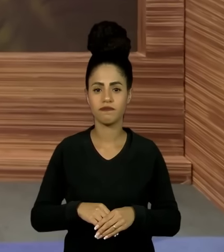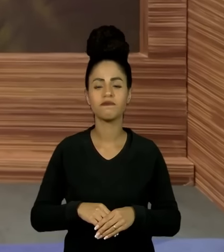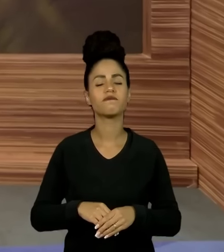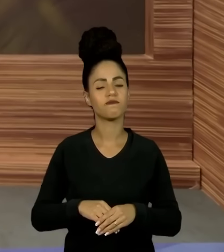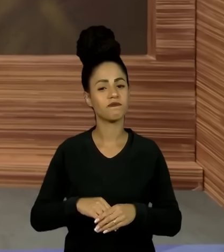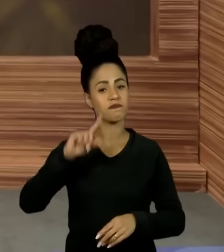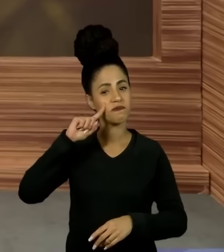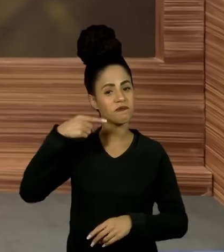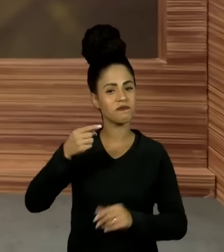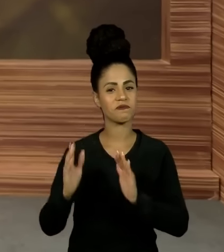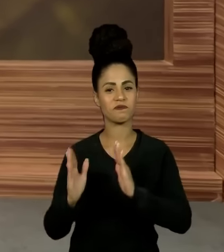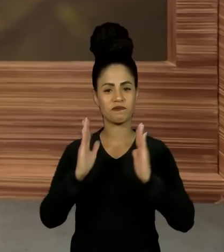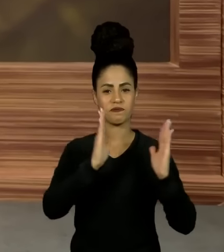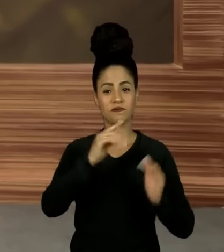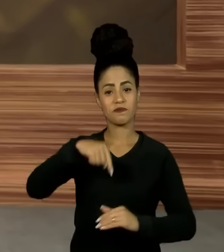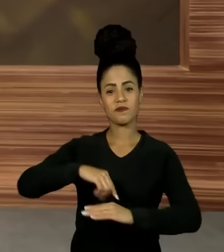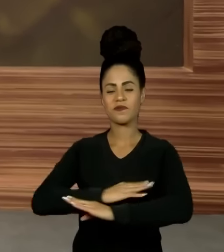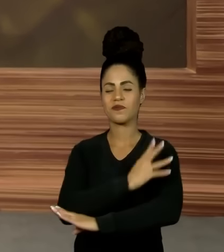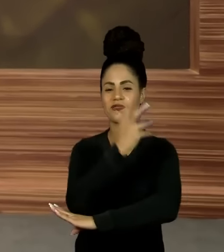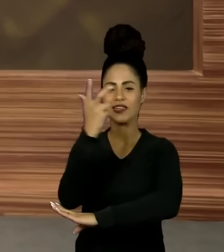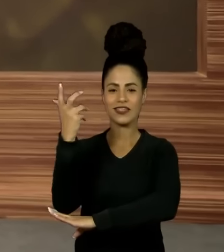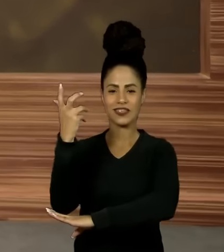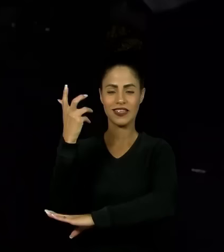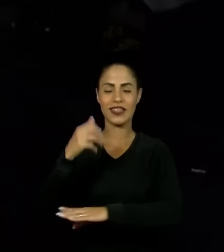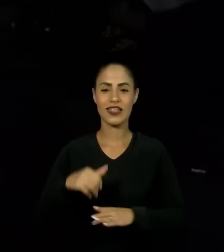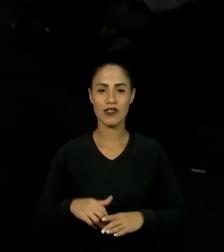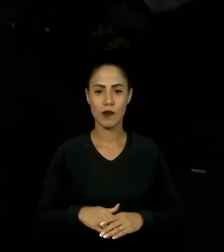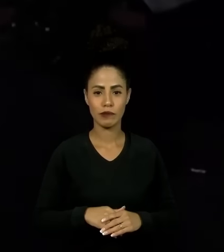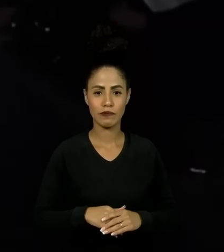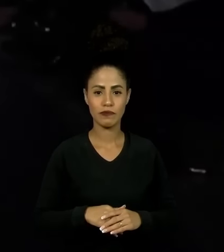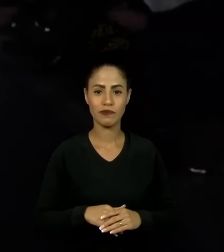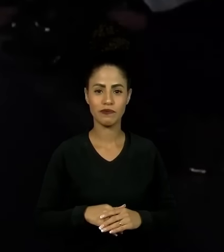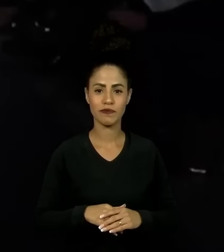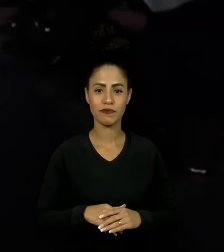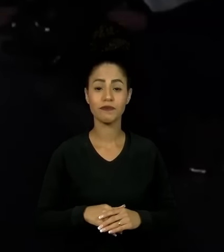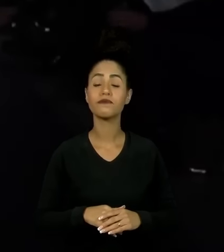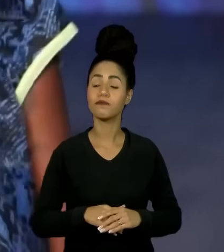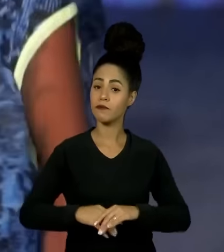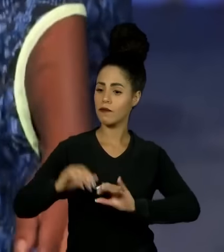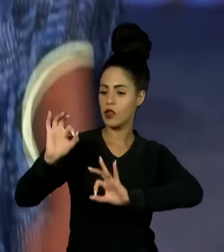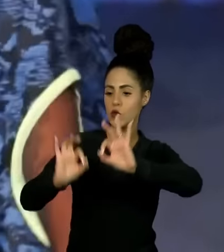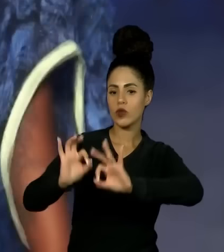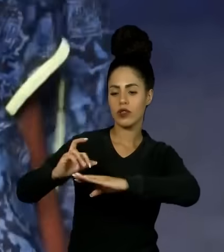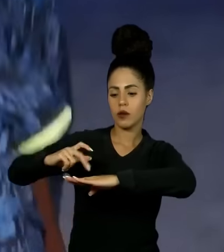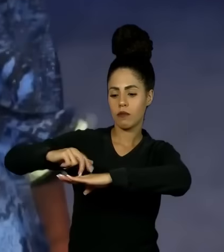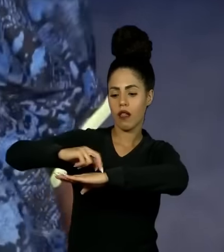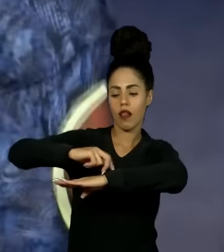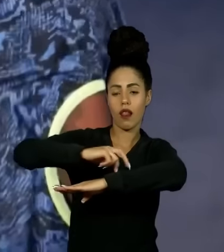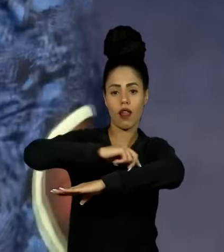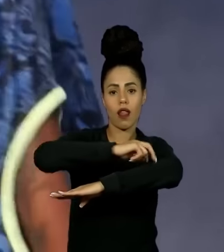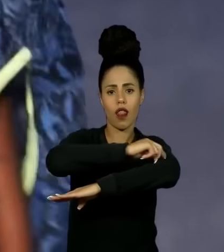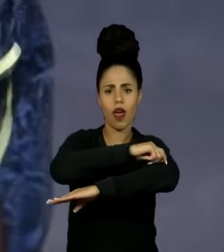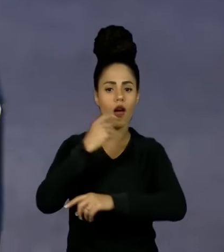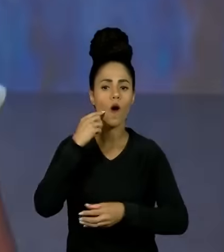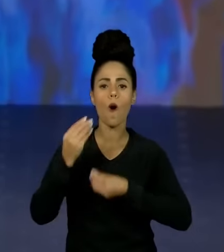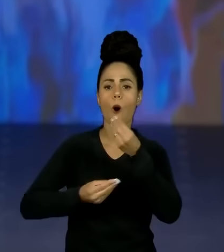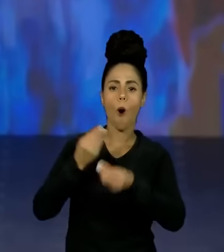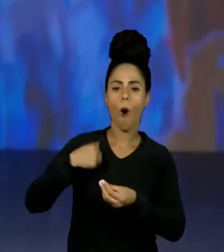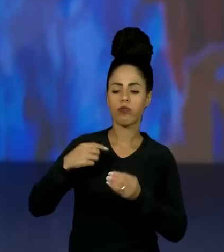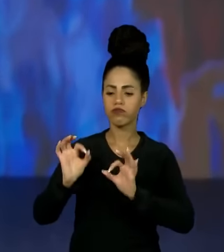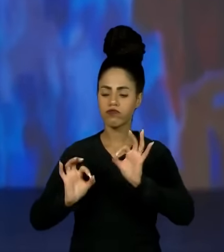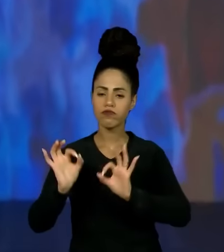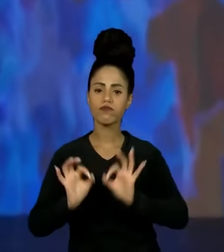Você vai ver daqui a pouquinho aqui no Repórter Eco. O projeto Trama Afetiva questiona a indústria da